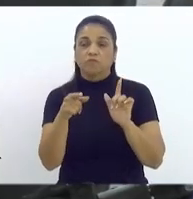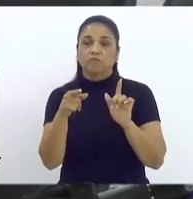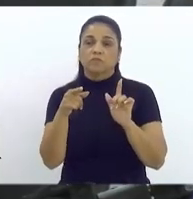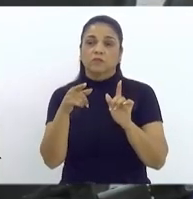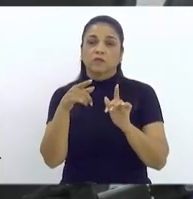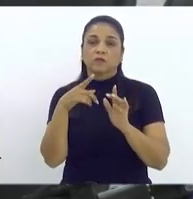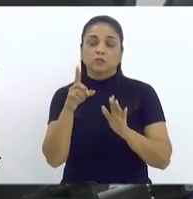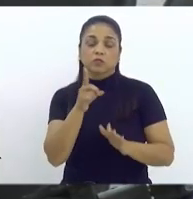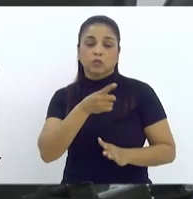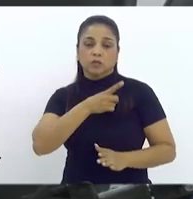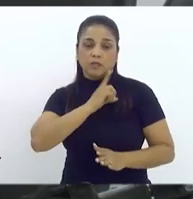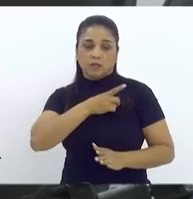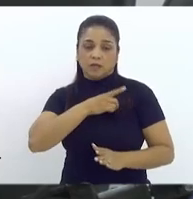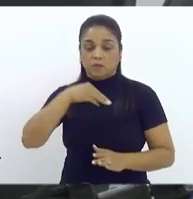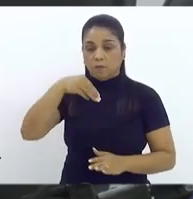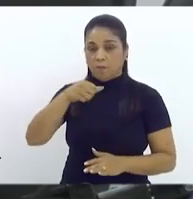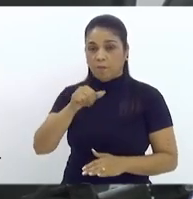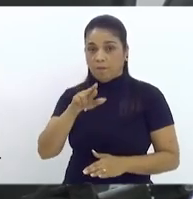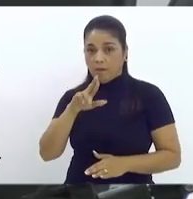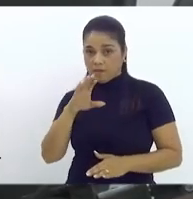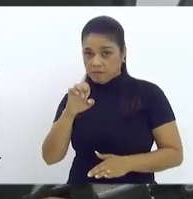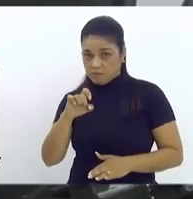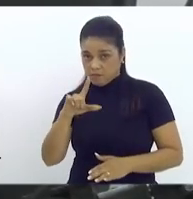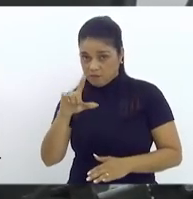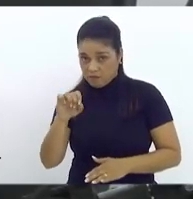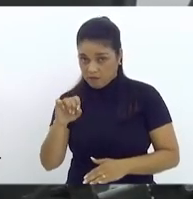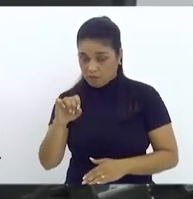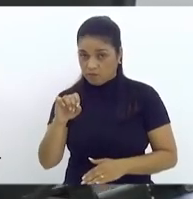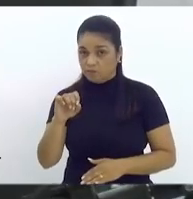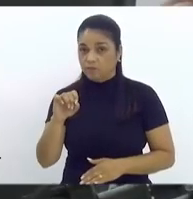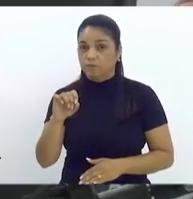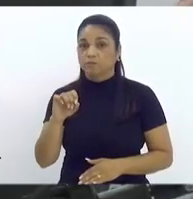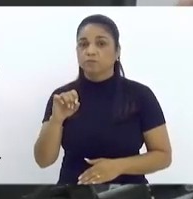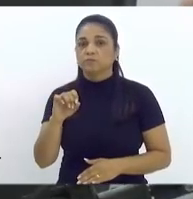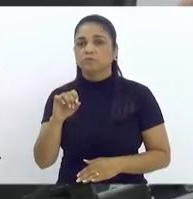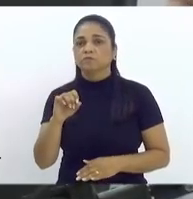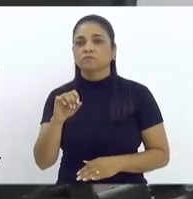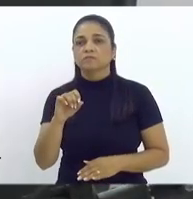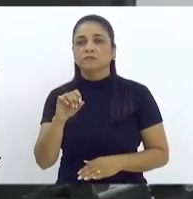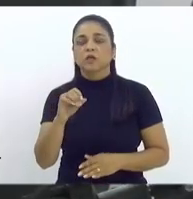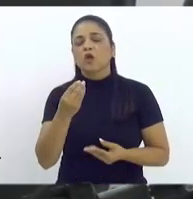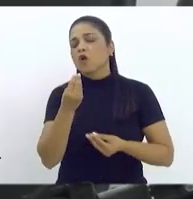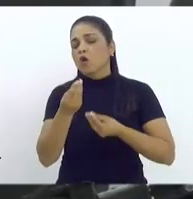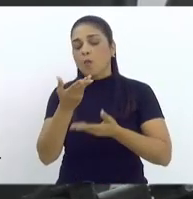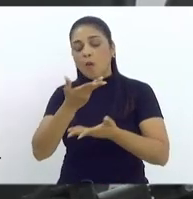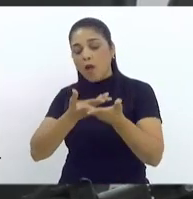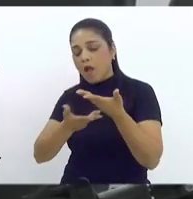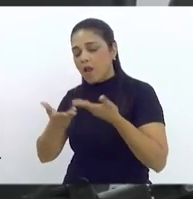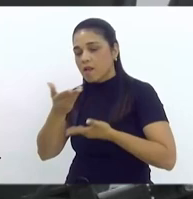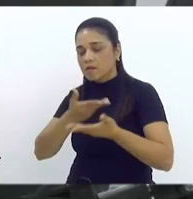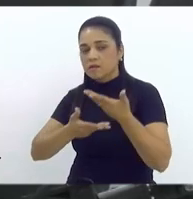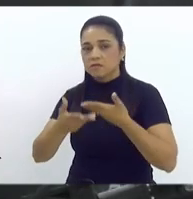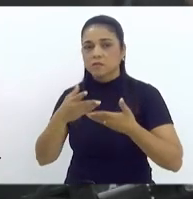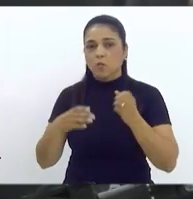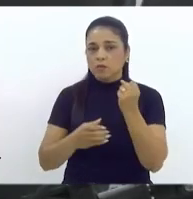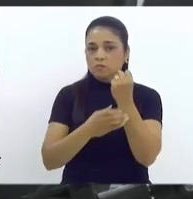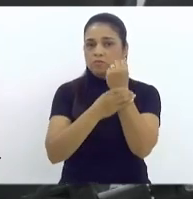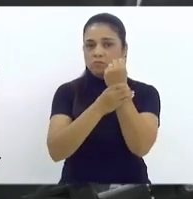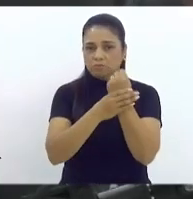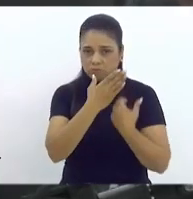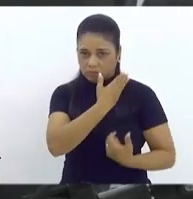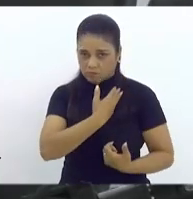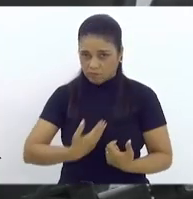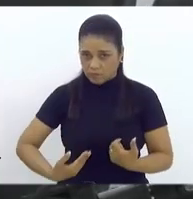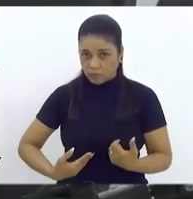do delegado doutor Marcelo, mas como anda essa relação com a segurança pública, como essa interação